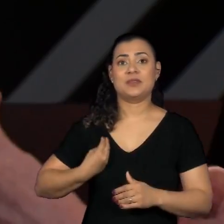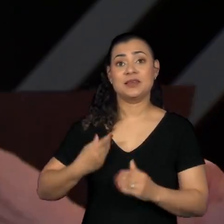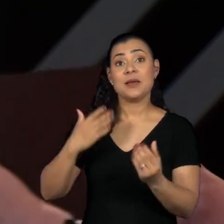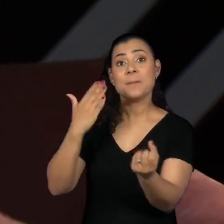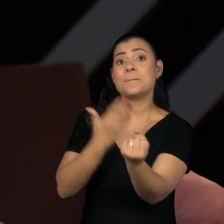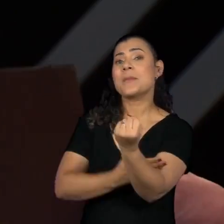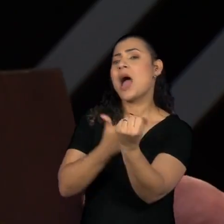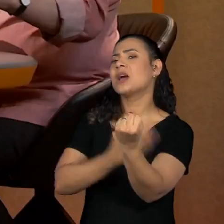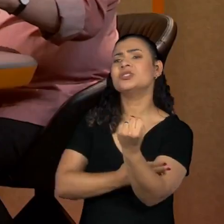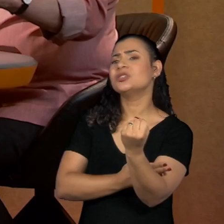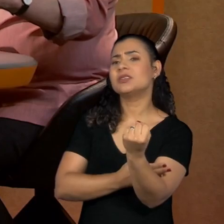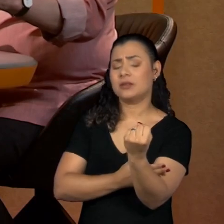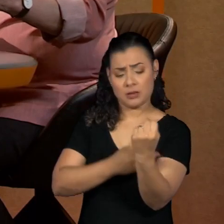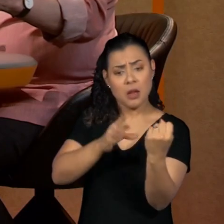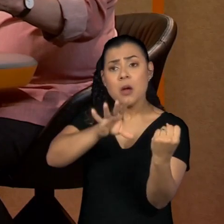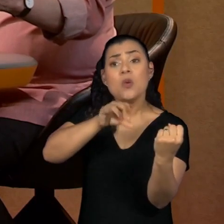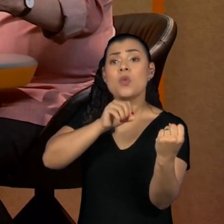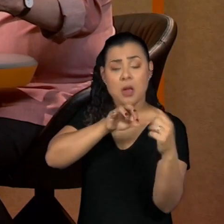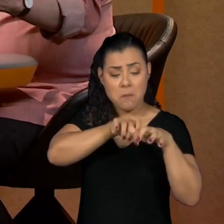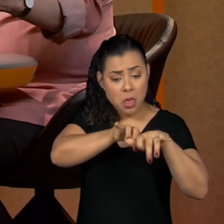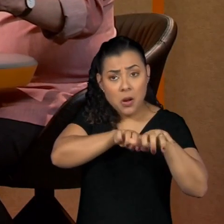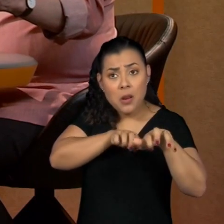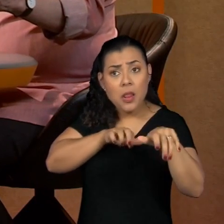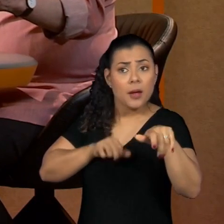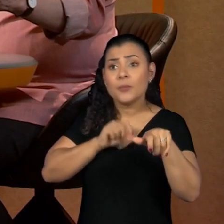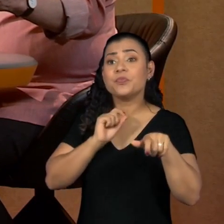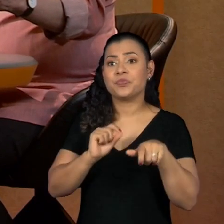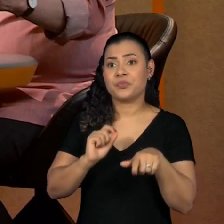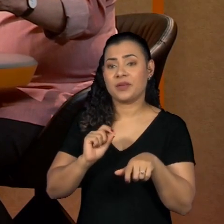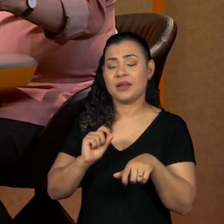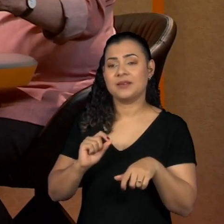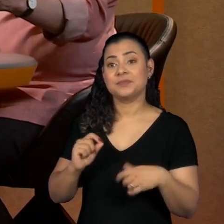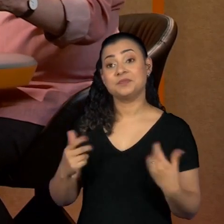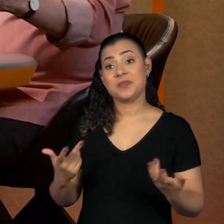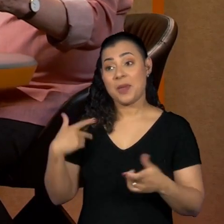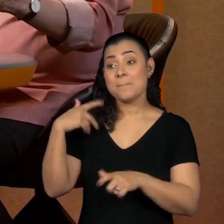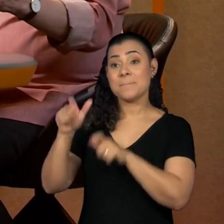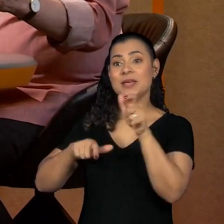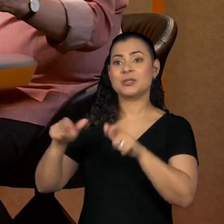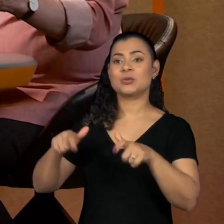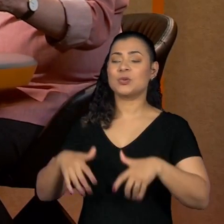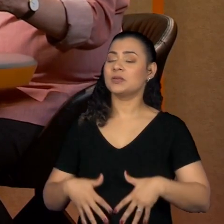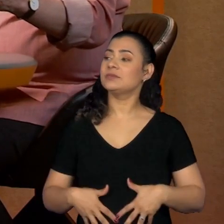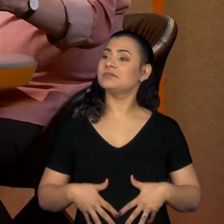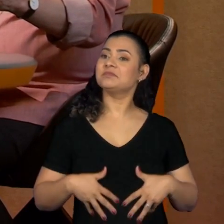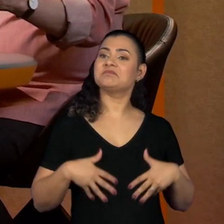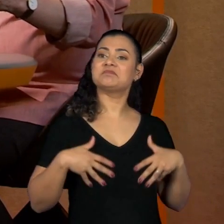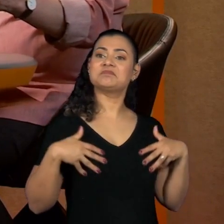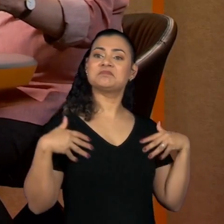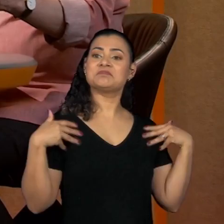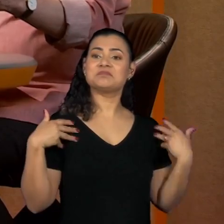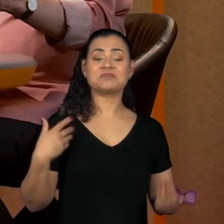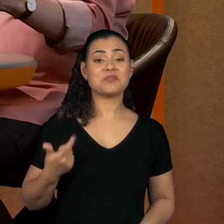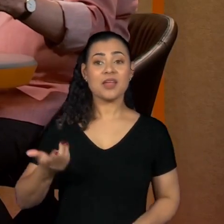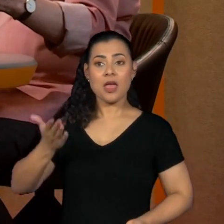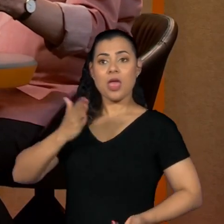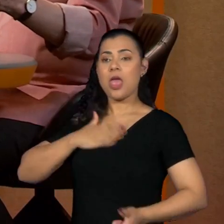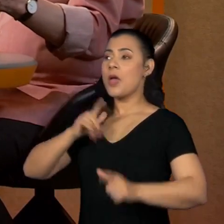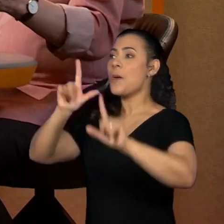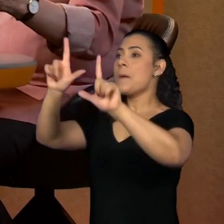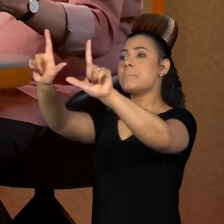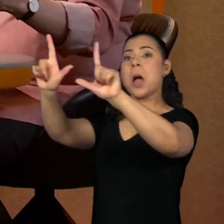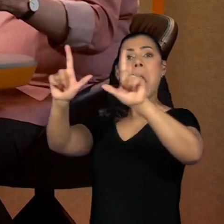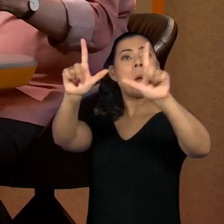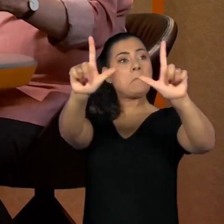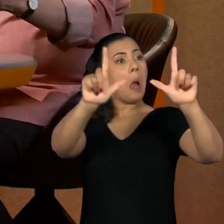pasta me faz pensar o seguinte, tem gente que orgulhosamente emoldura e